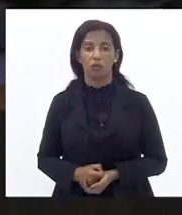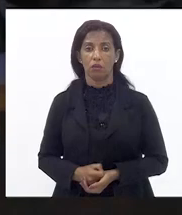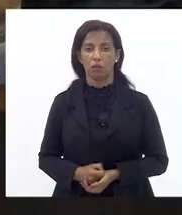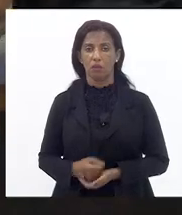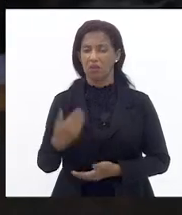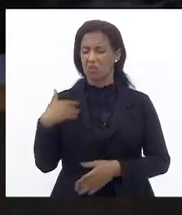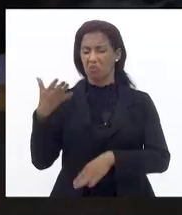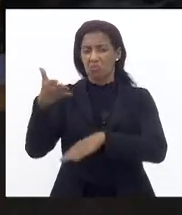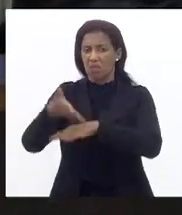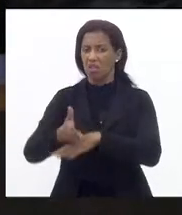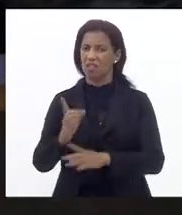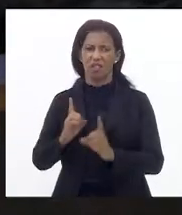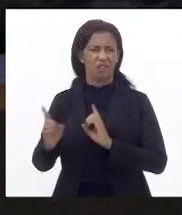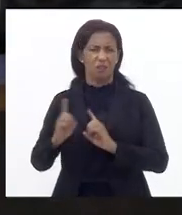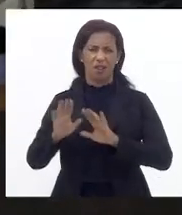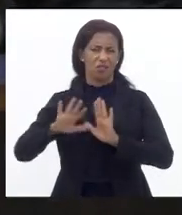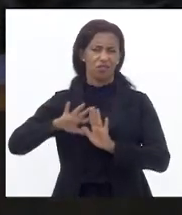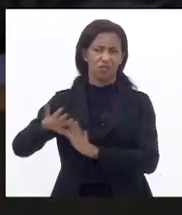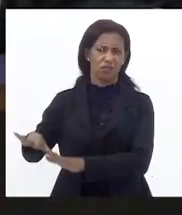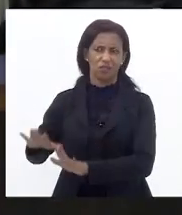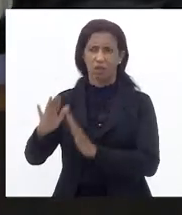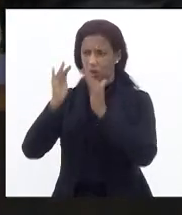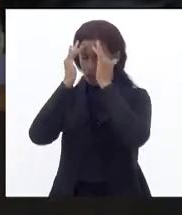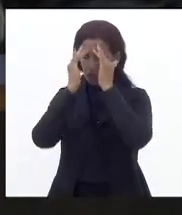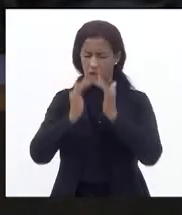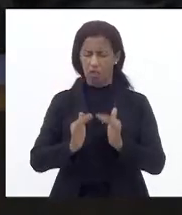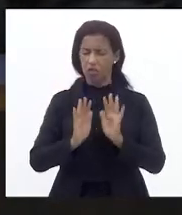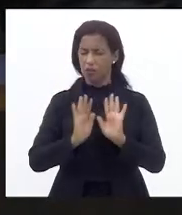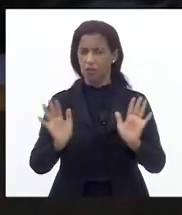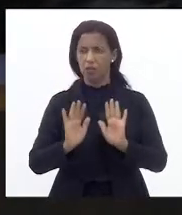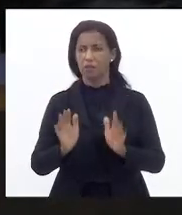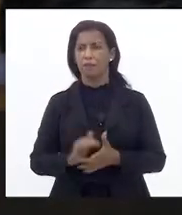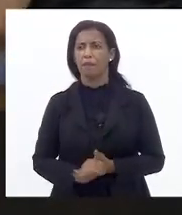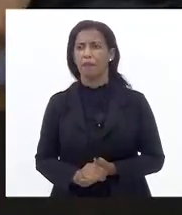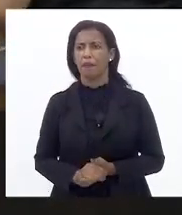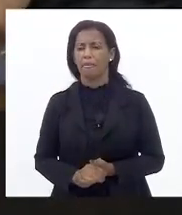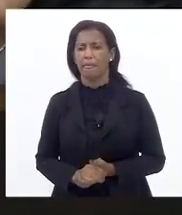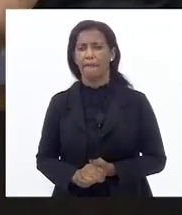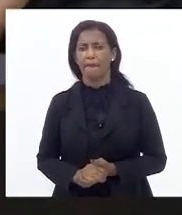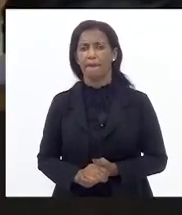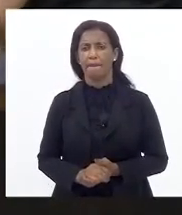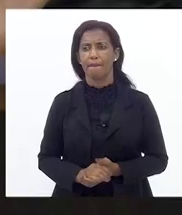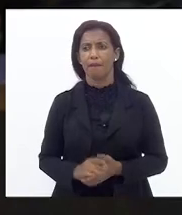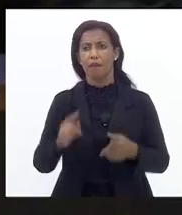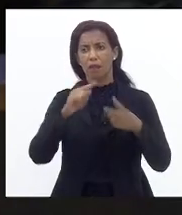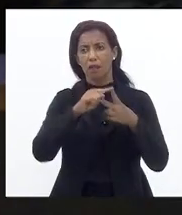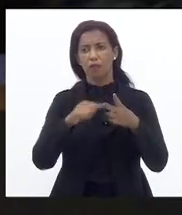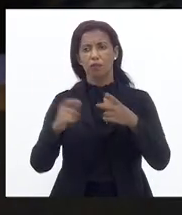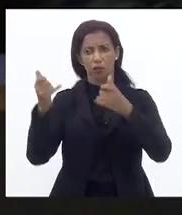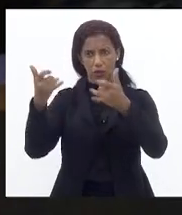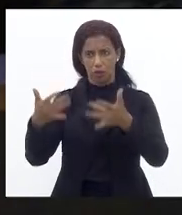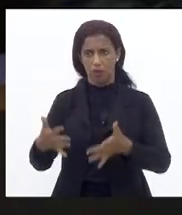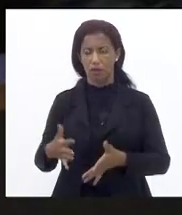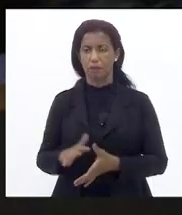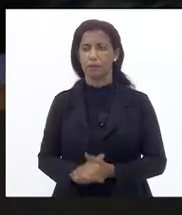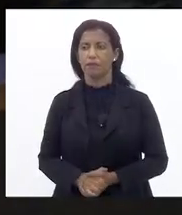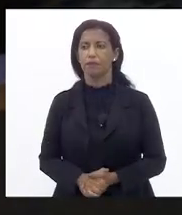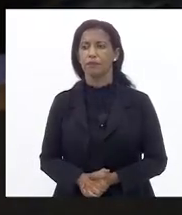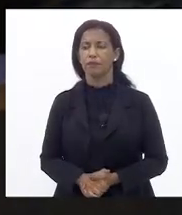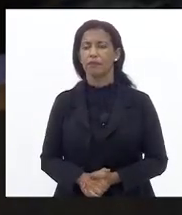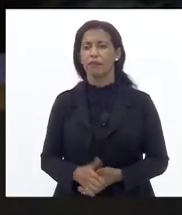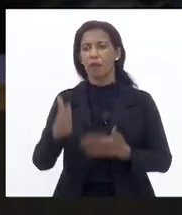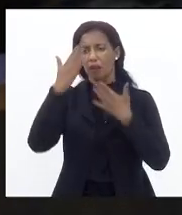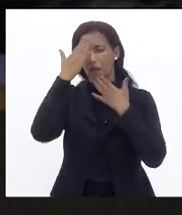Eu não quero entrar em debate respeitando a sua presidência esses dois esclarecimentos quero